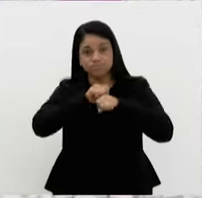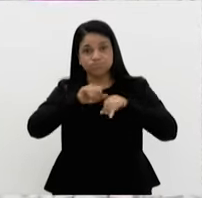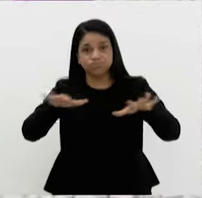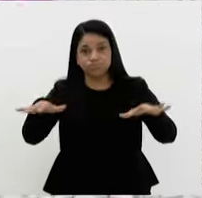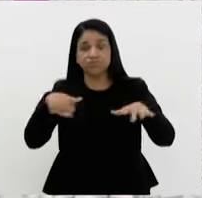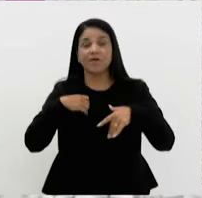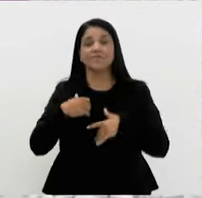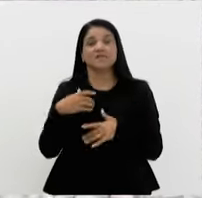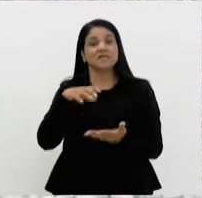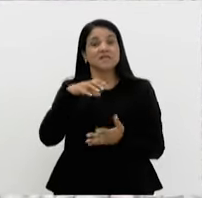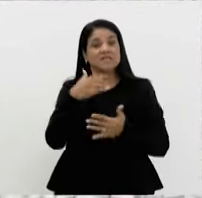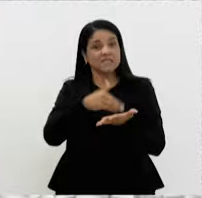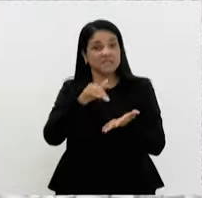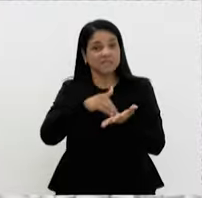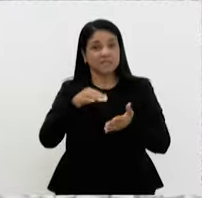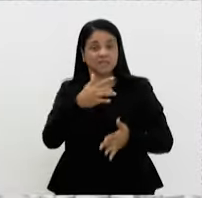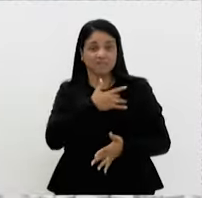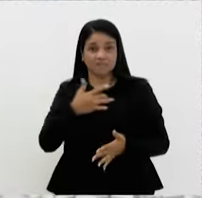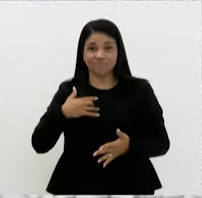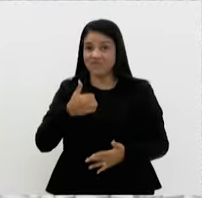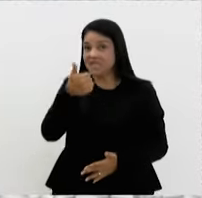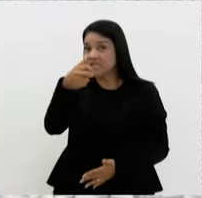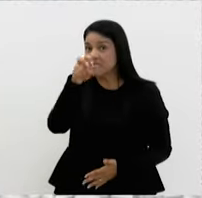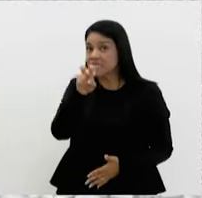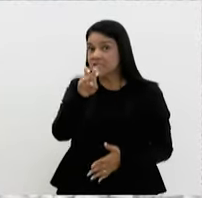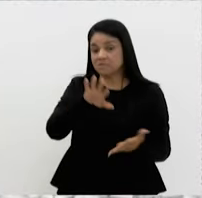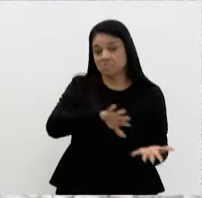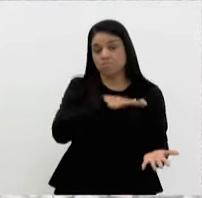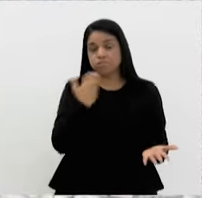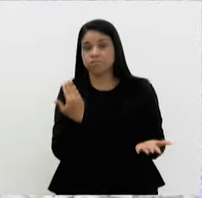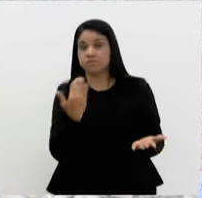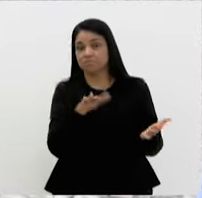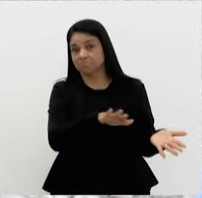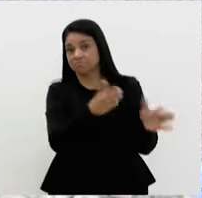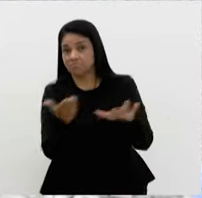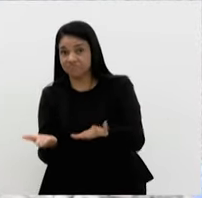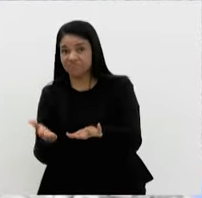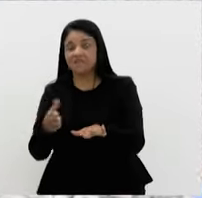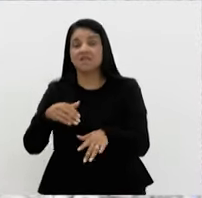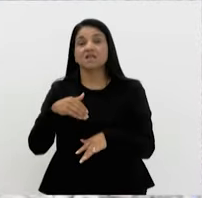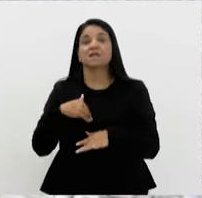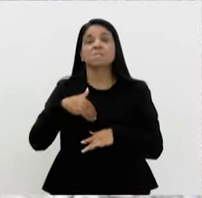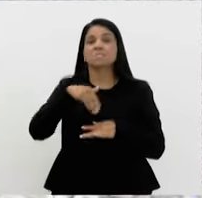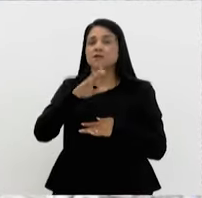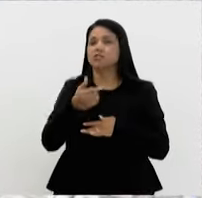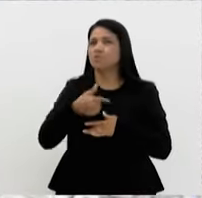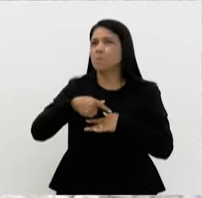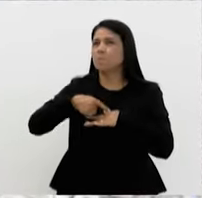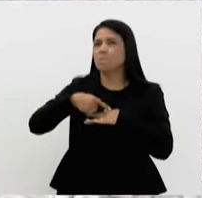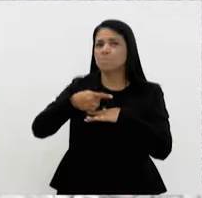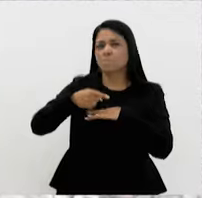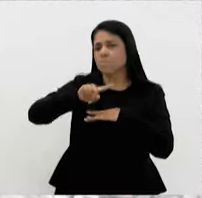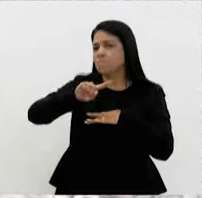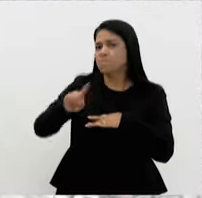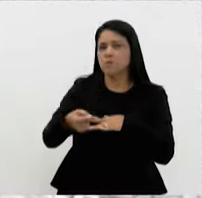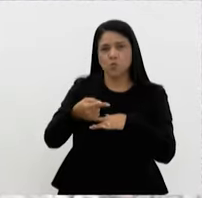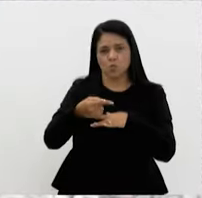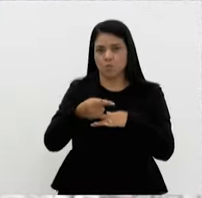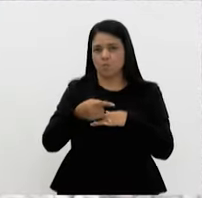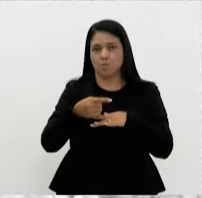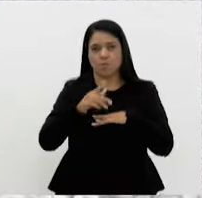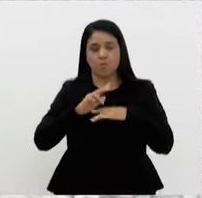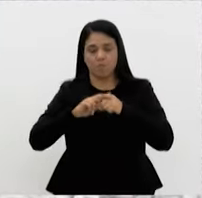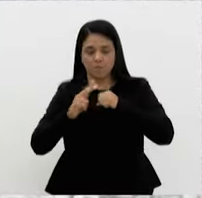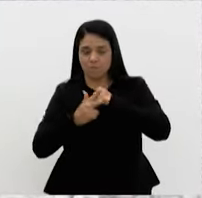de Saúde, já são 15 mortes confirmadas, mais de 80 mil casos prováveis da doença. E por conta disso, o governo do estado vem